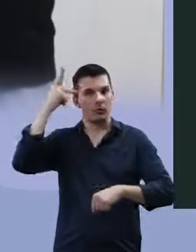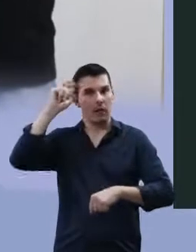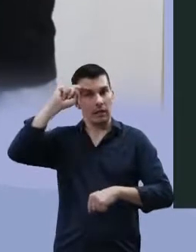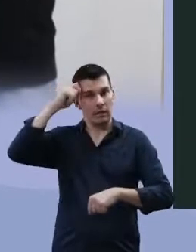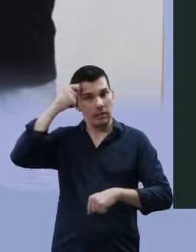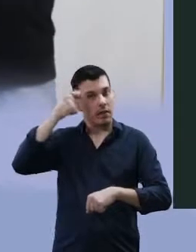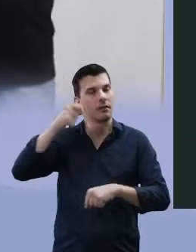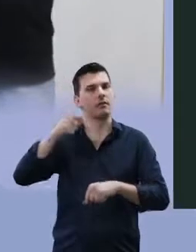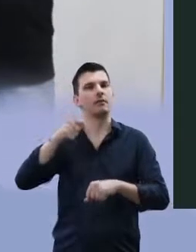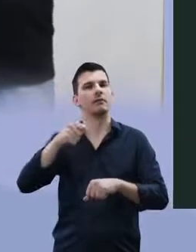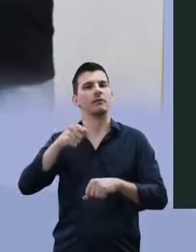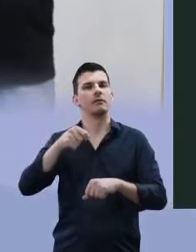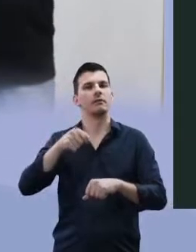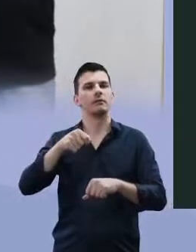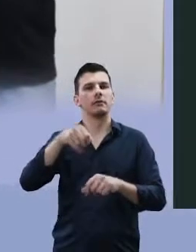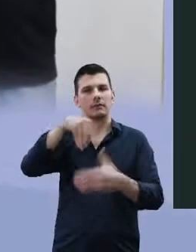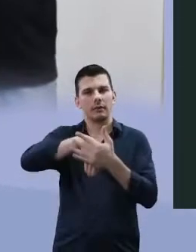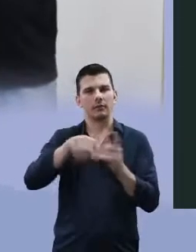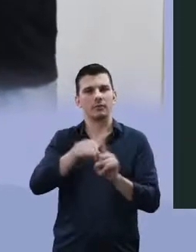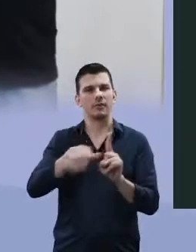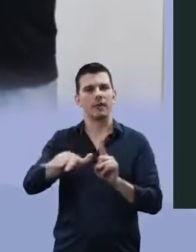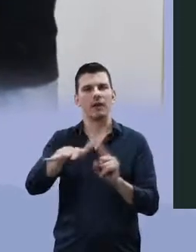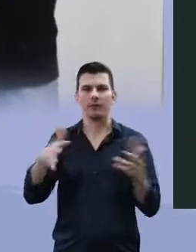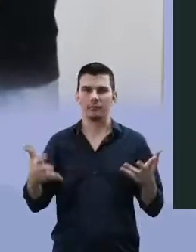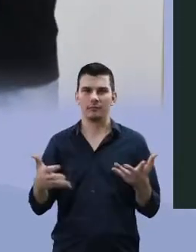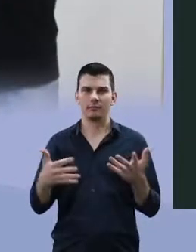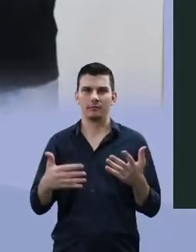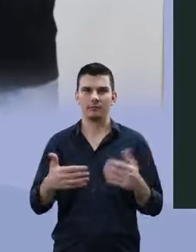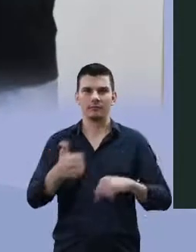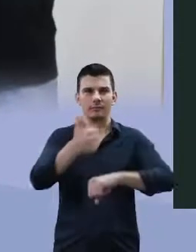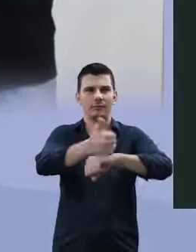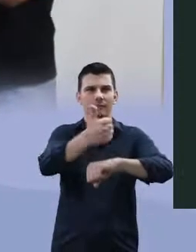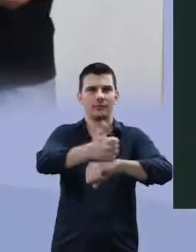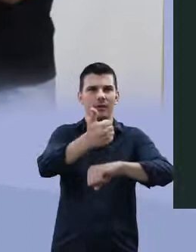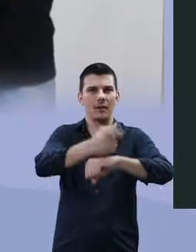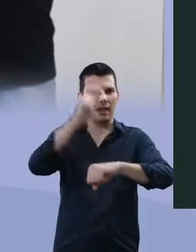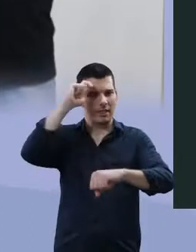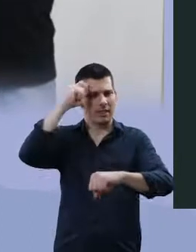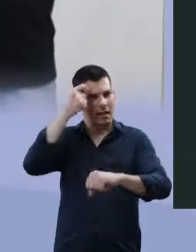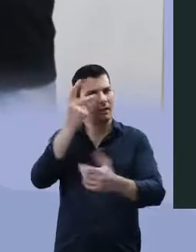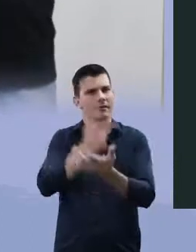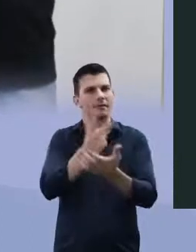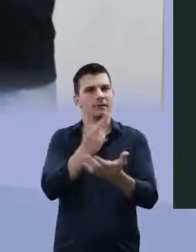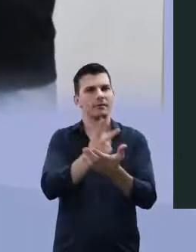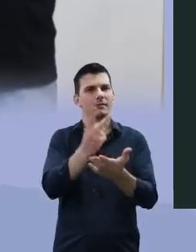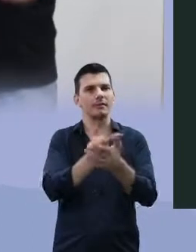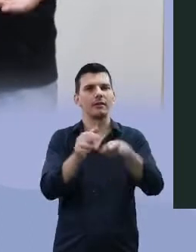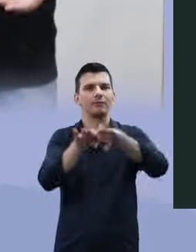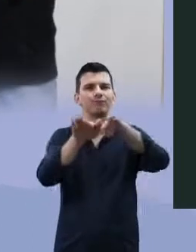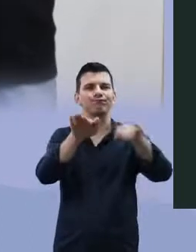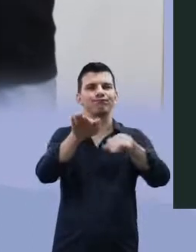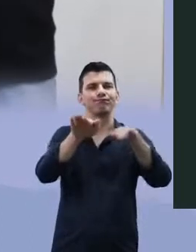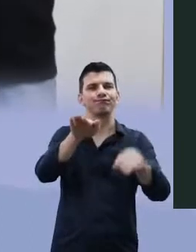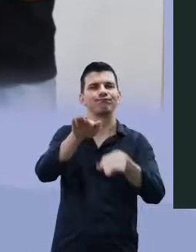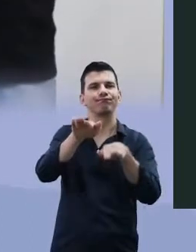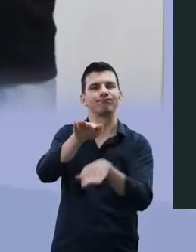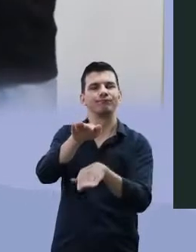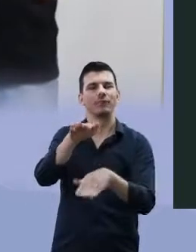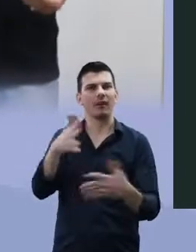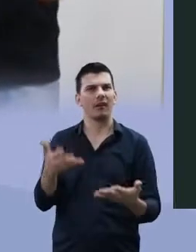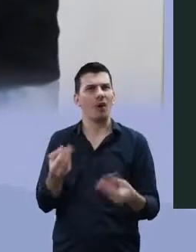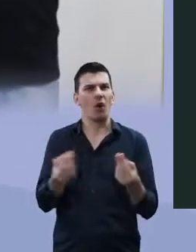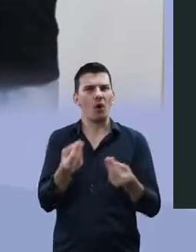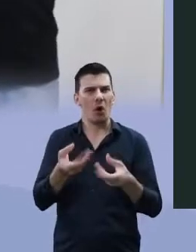posições subalternas. Então, que danada de democracia é essa se o negro não tem acesso ou não tem igualdade de condições,